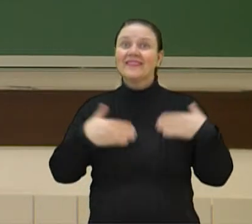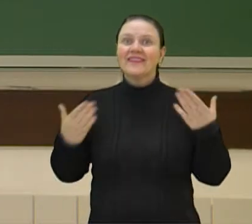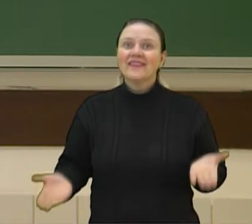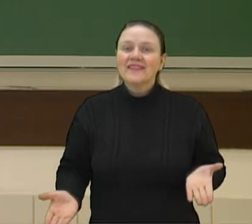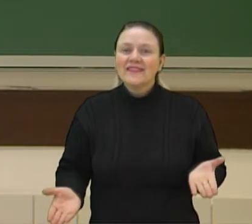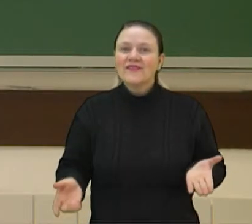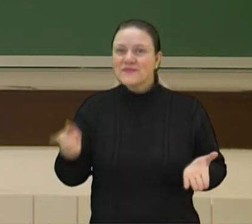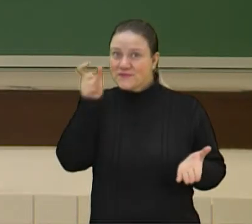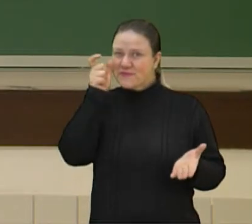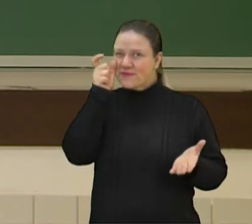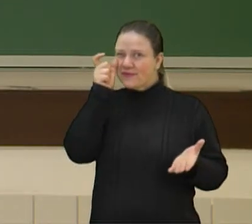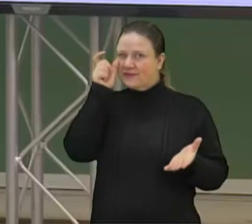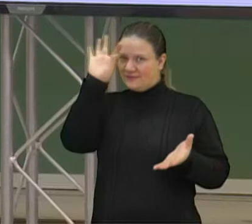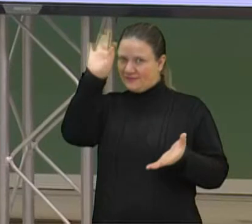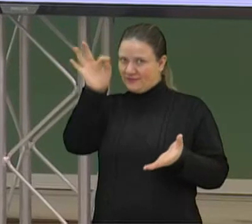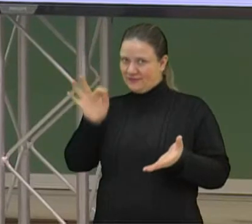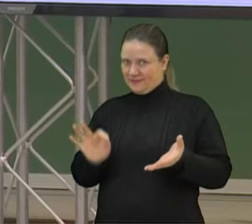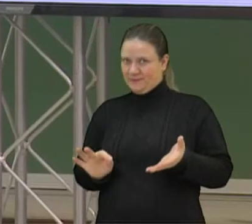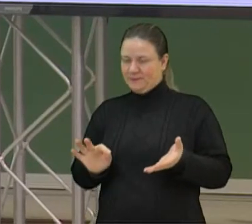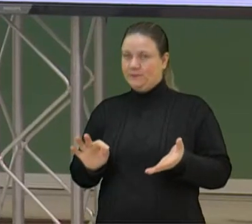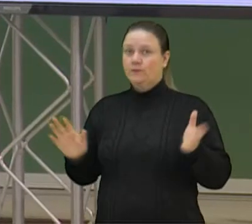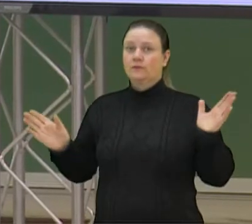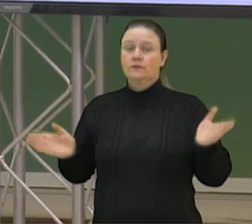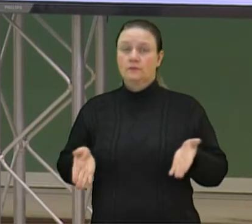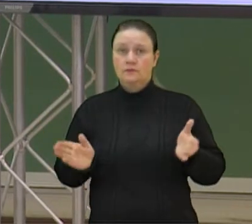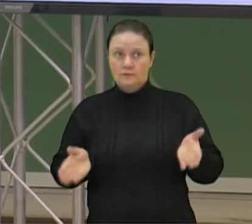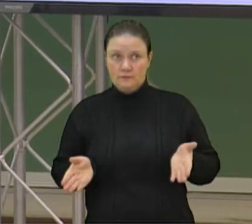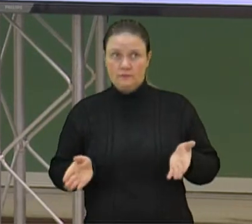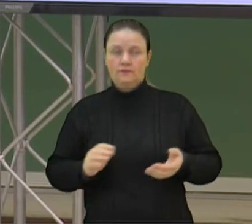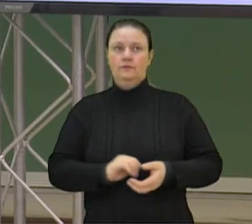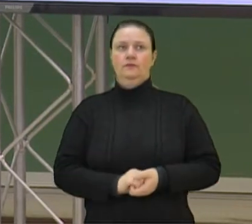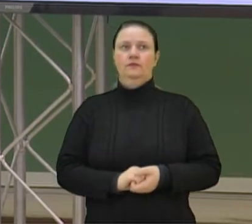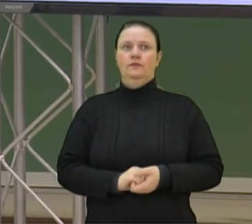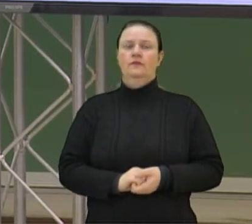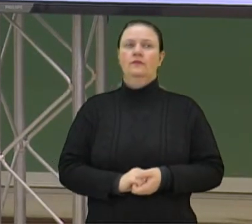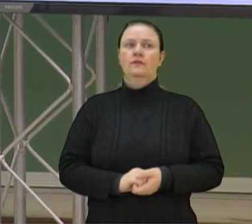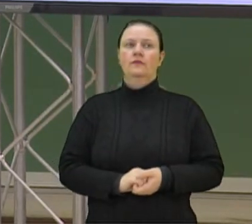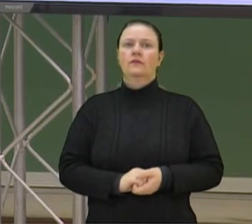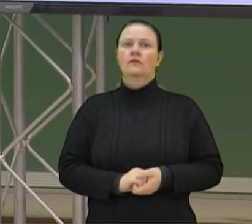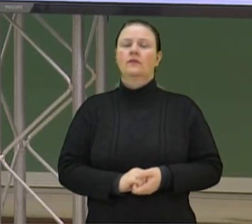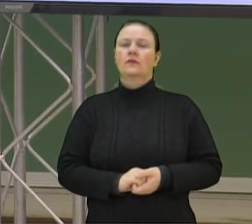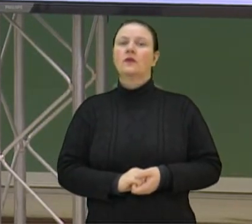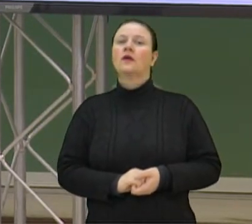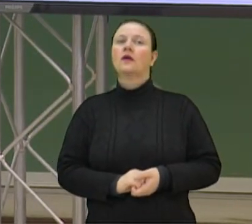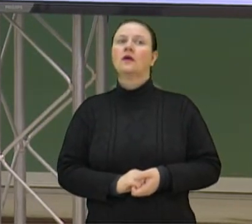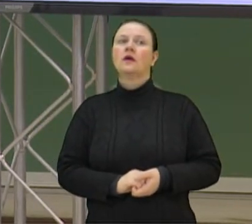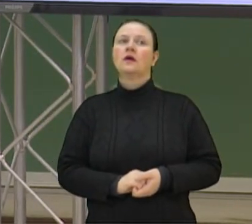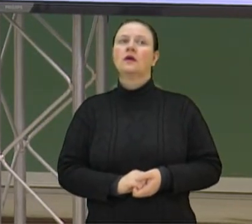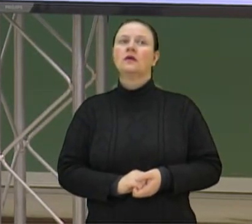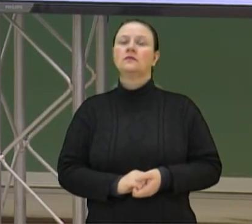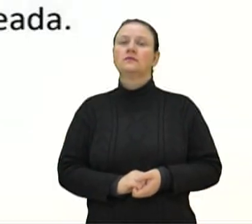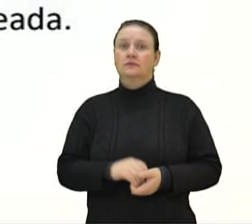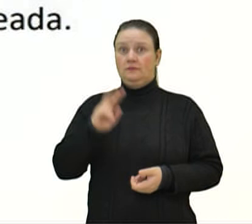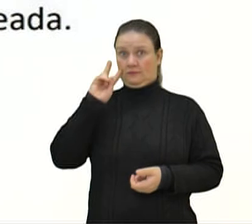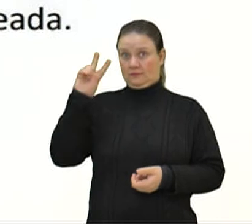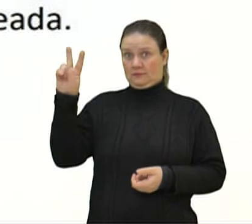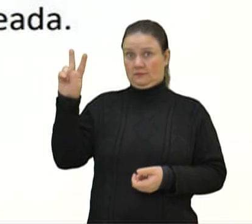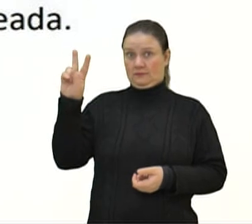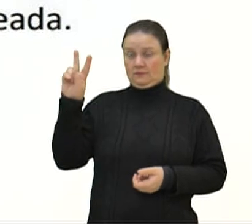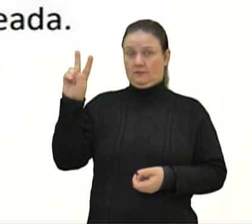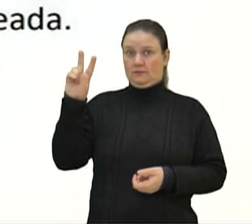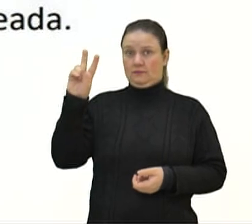aí, pessoal, vamos dar uma corrigida? Então, olha, aqui, las faldas rondas,